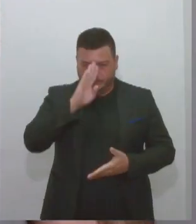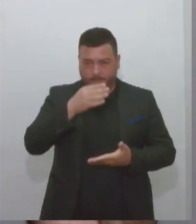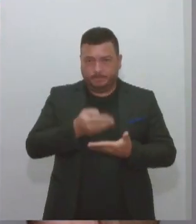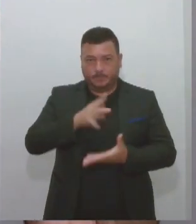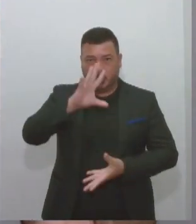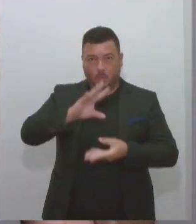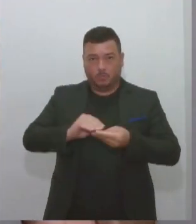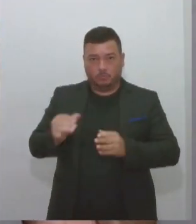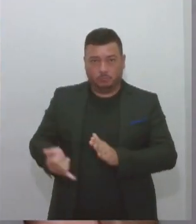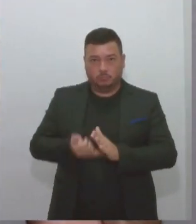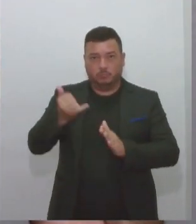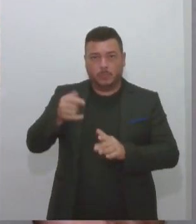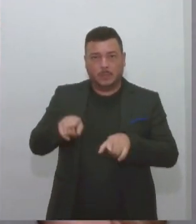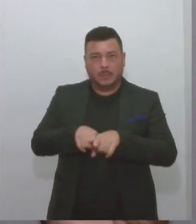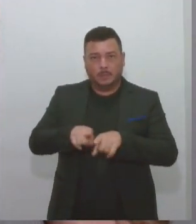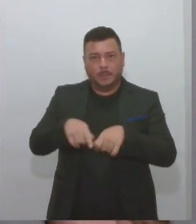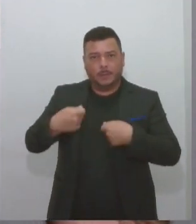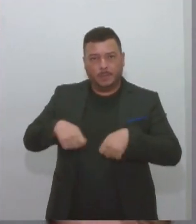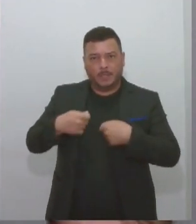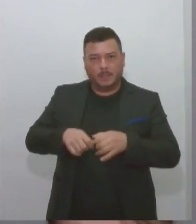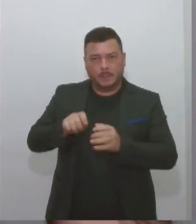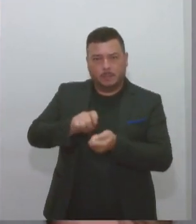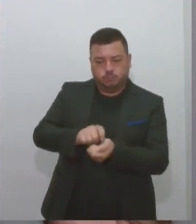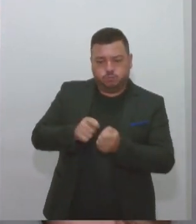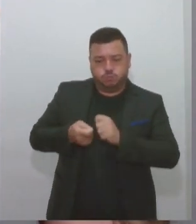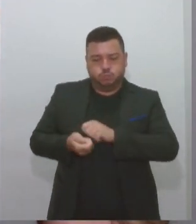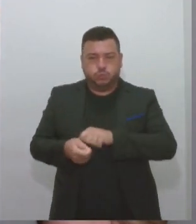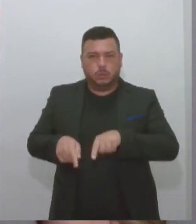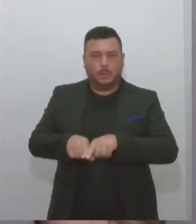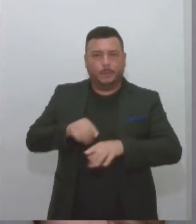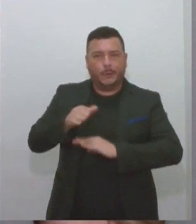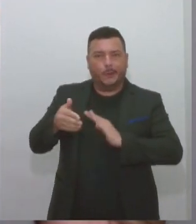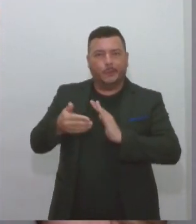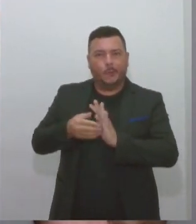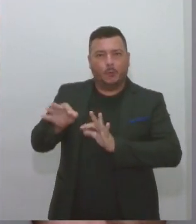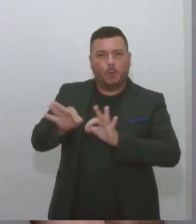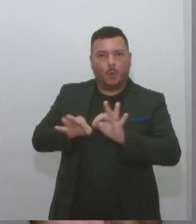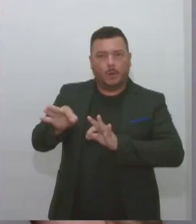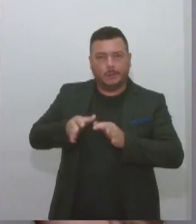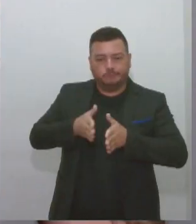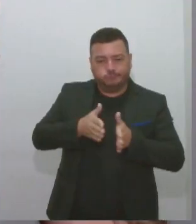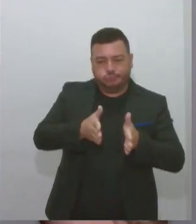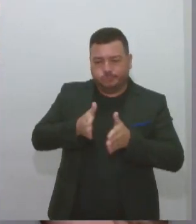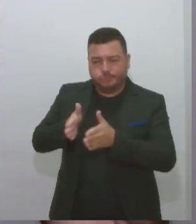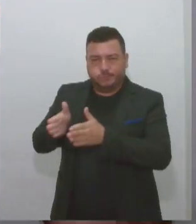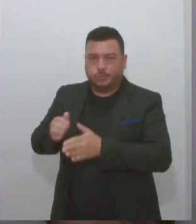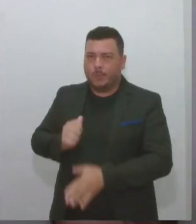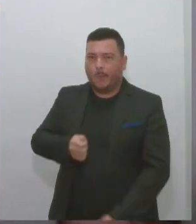necessário fazer uma readequação de todas as linhas, né? Onde o transporte ainda não